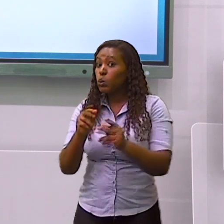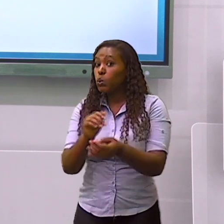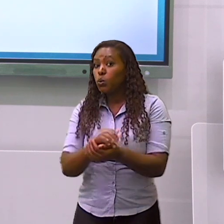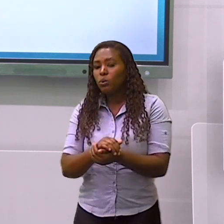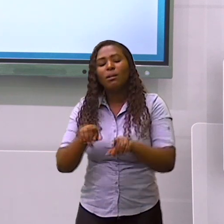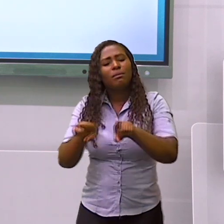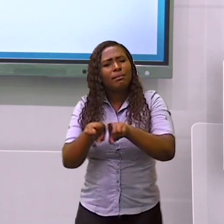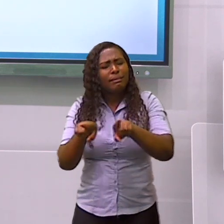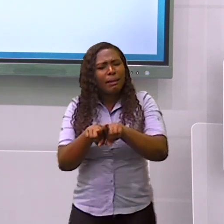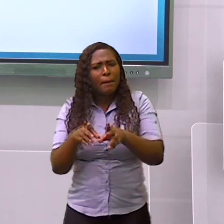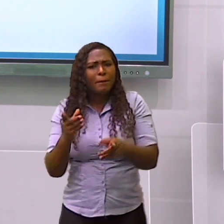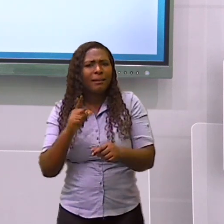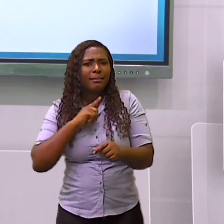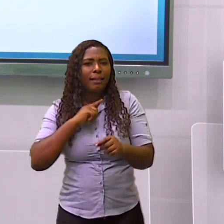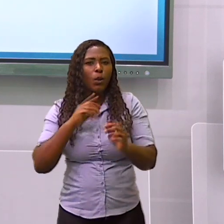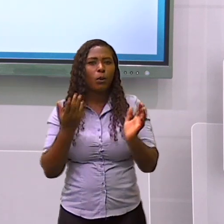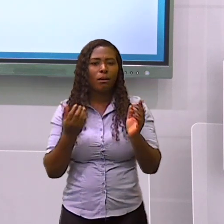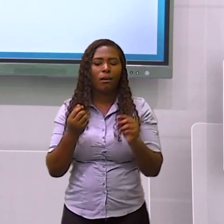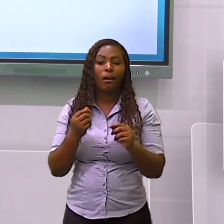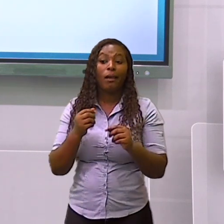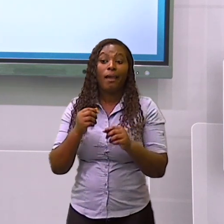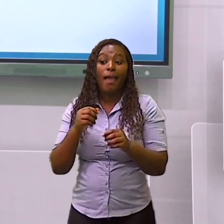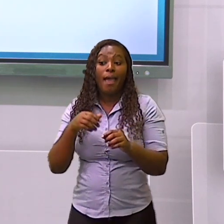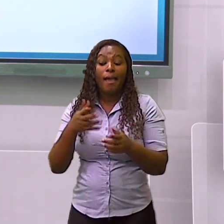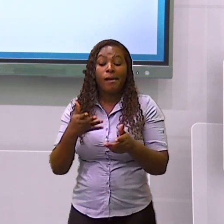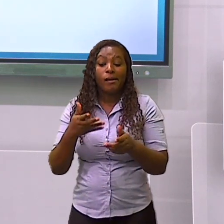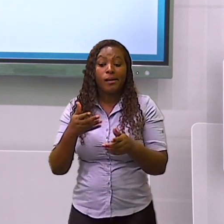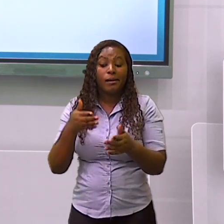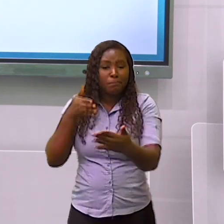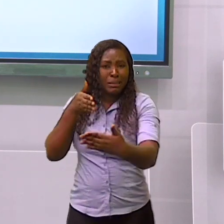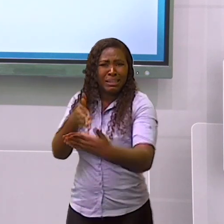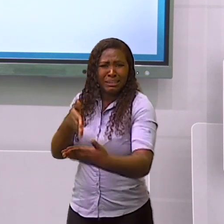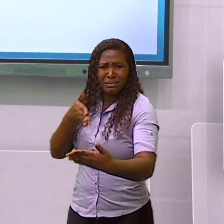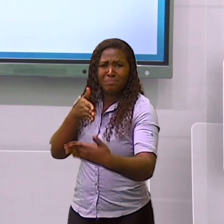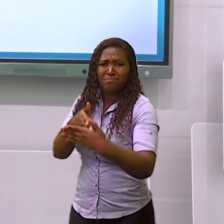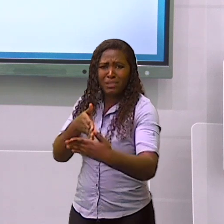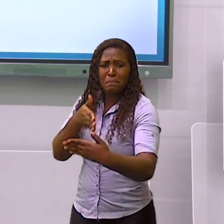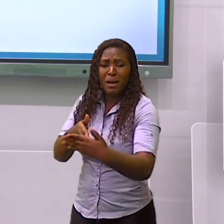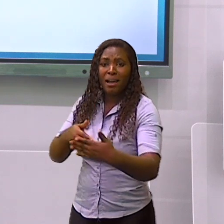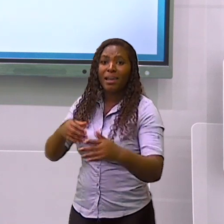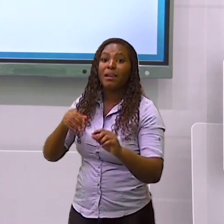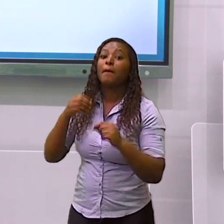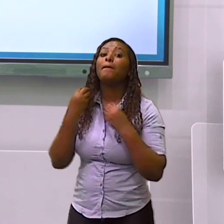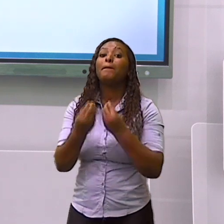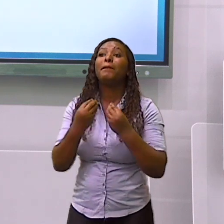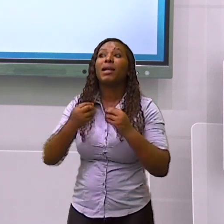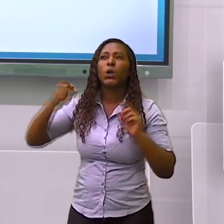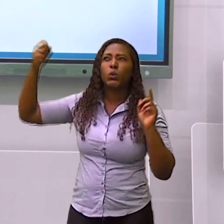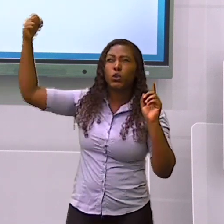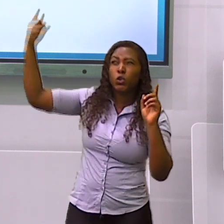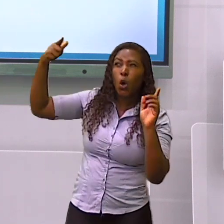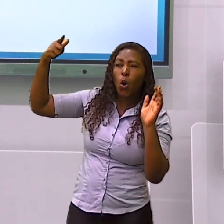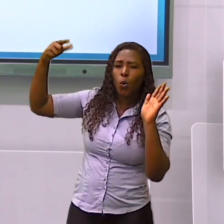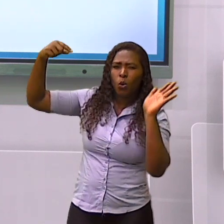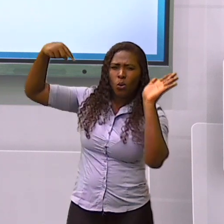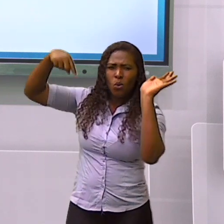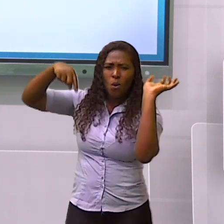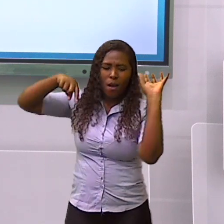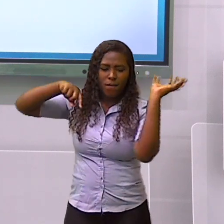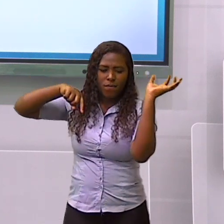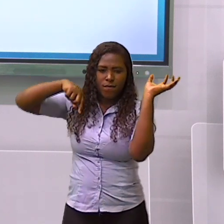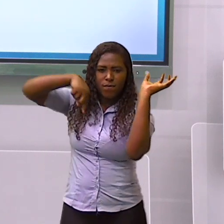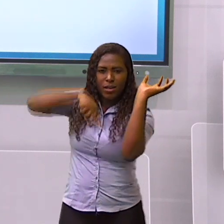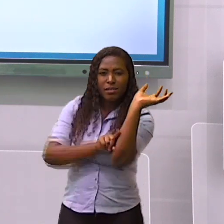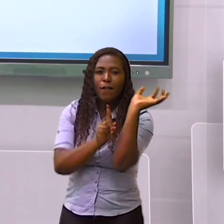a base da cadeia alimentar aquática, fica localizada no fundo do rio. Em toda a região que o Rio